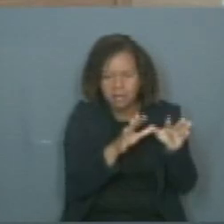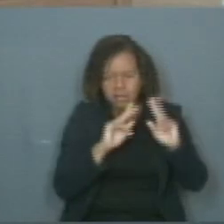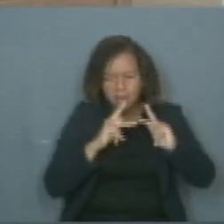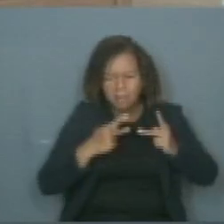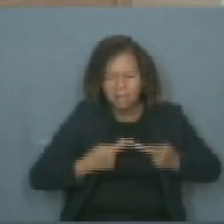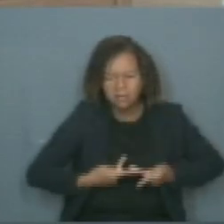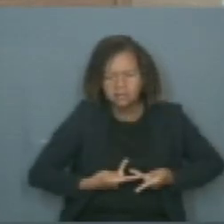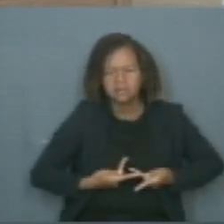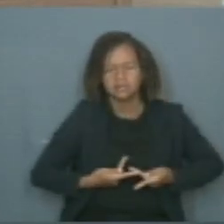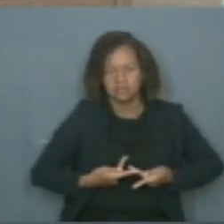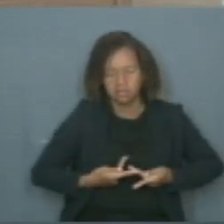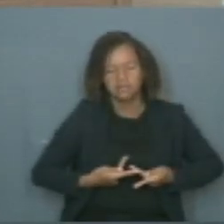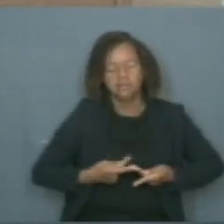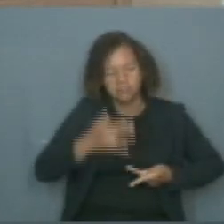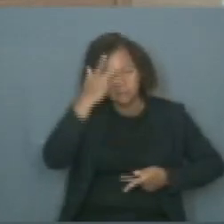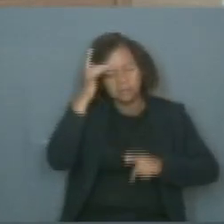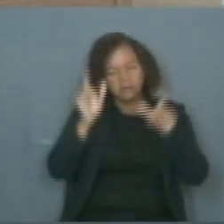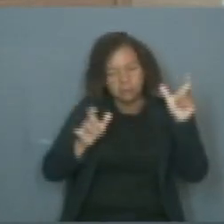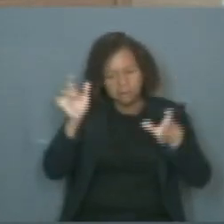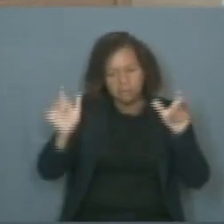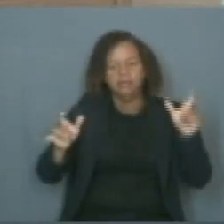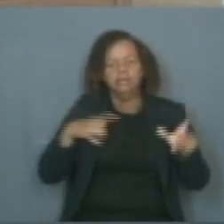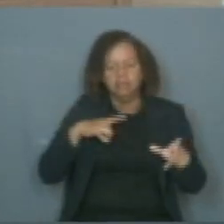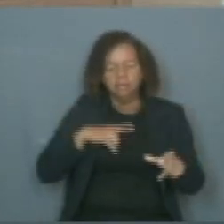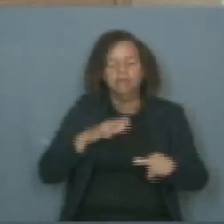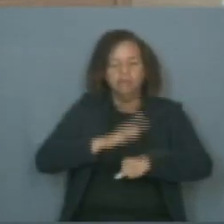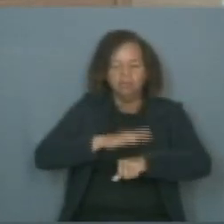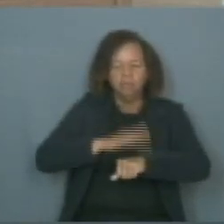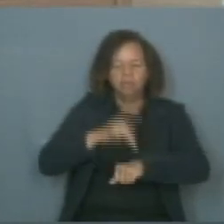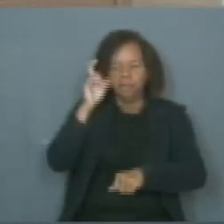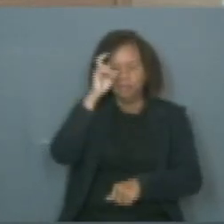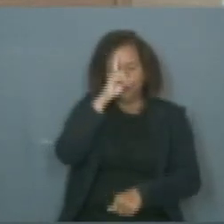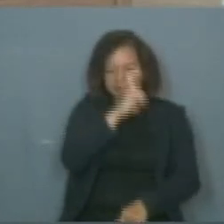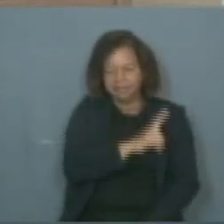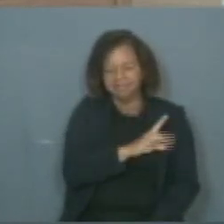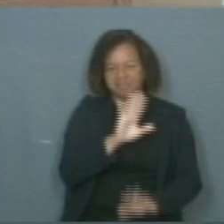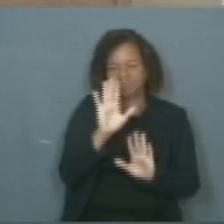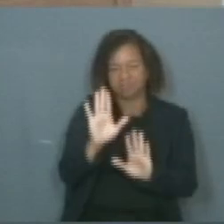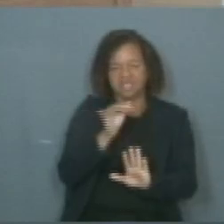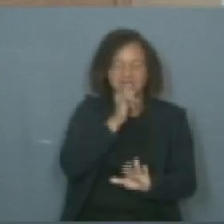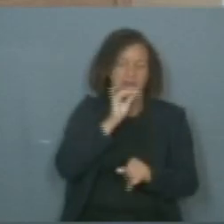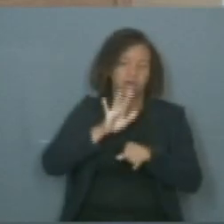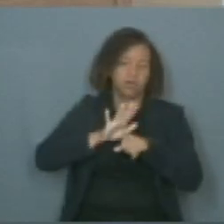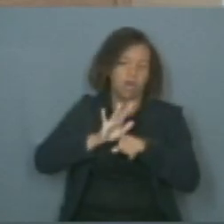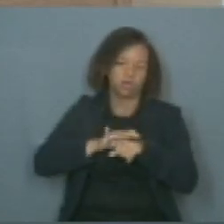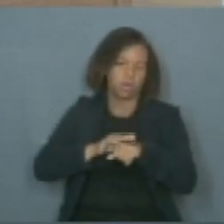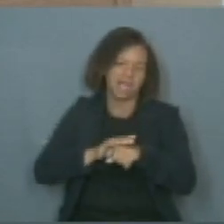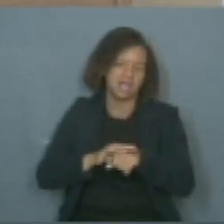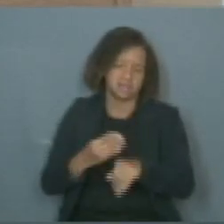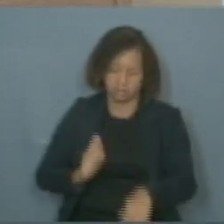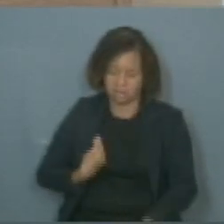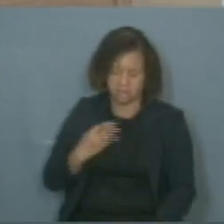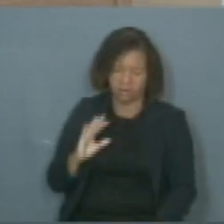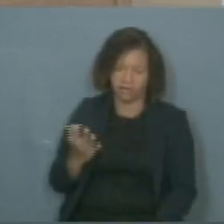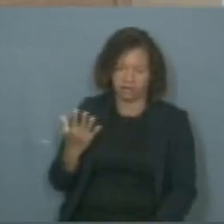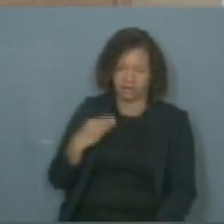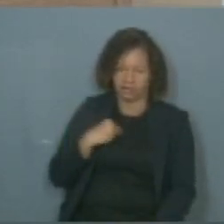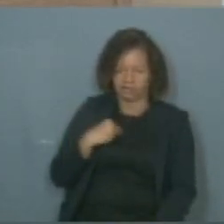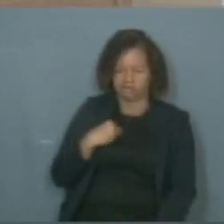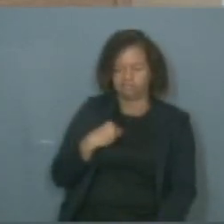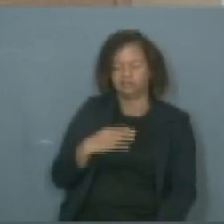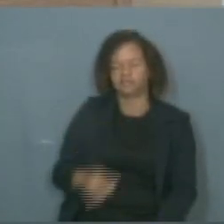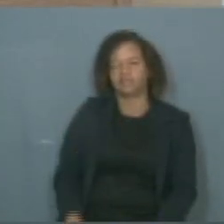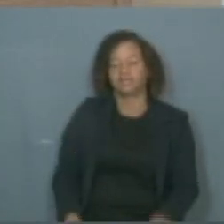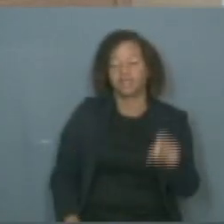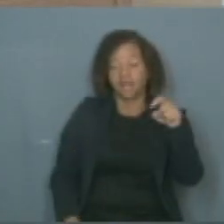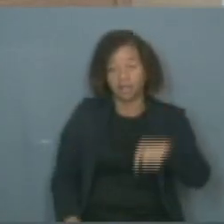humano de pessoas que estão ali passando por aquela situação, tipo uma doença que está acontecendo na vida delas, né? E